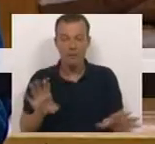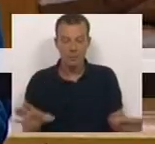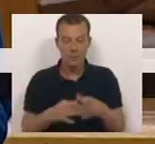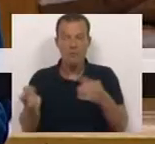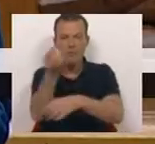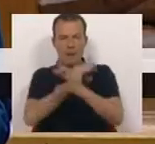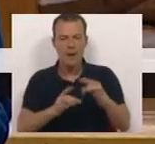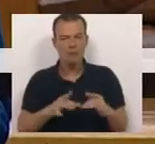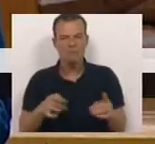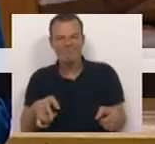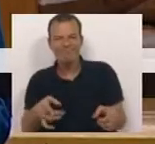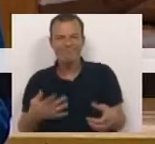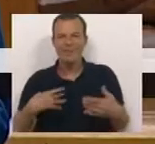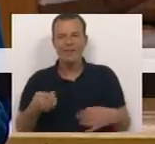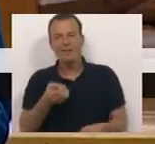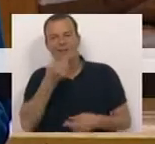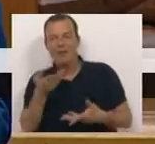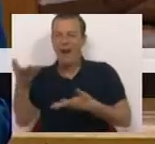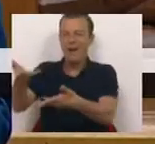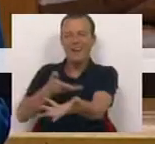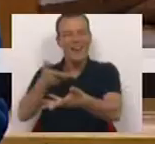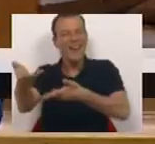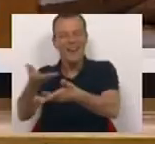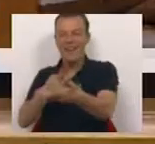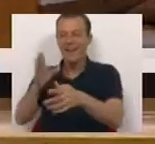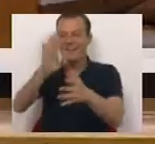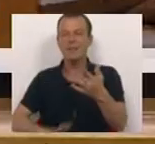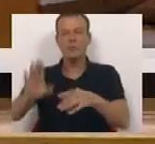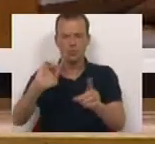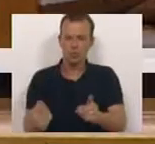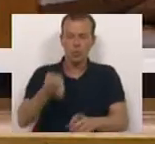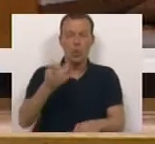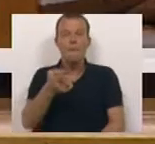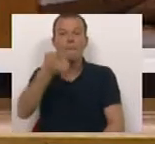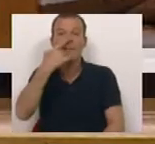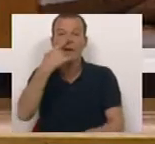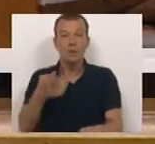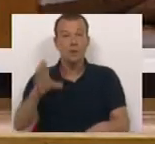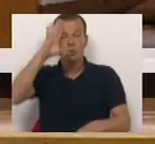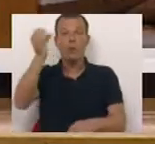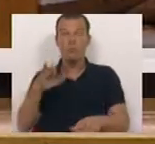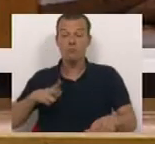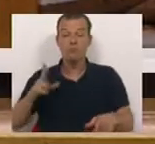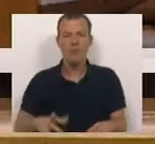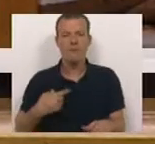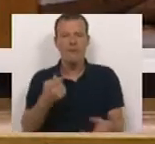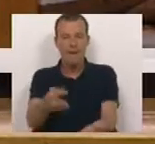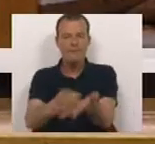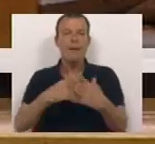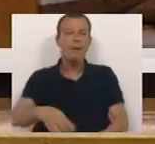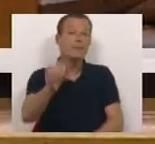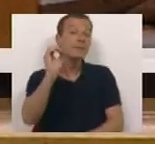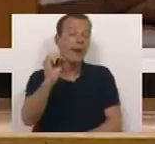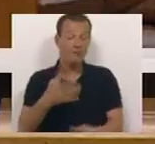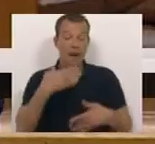Europeia não nutre grandes simpatias por nacionalizações. Prefere que o Estado português receba zero pela venda,